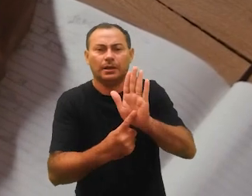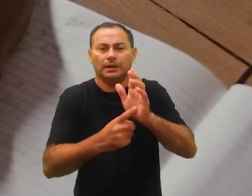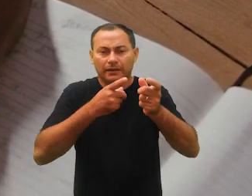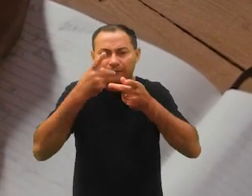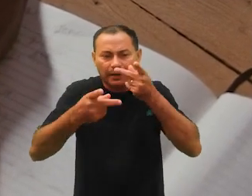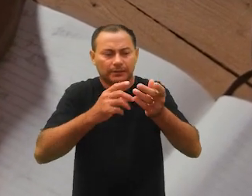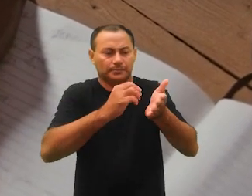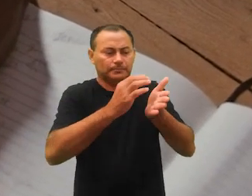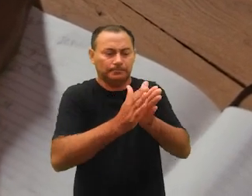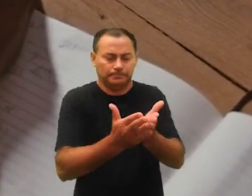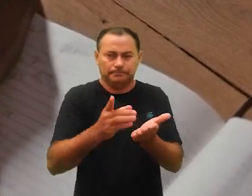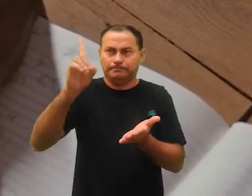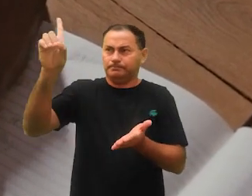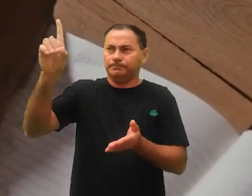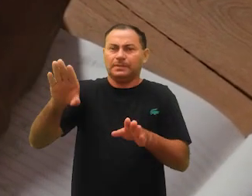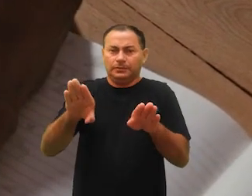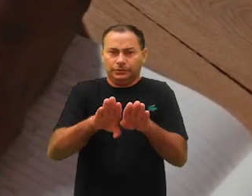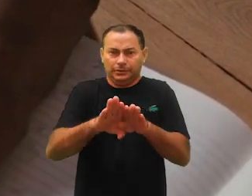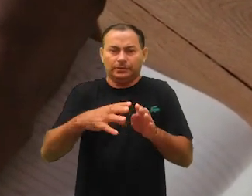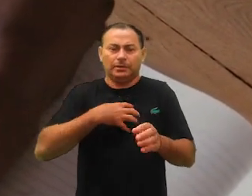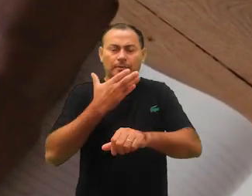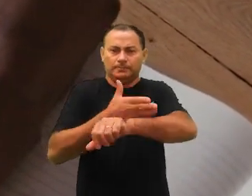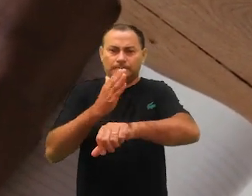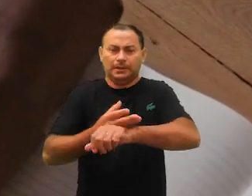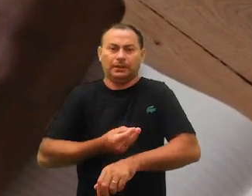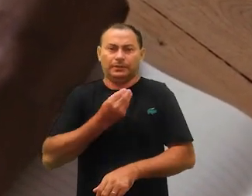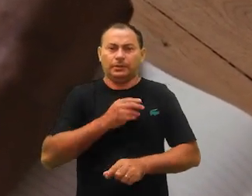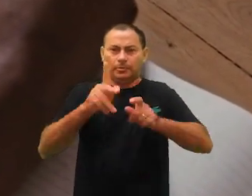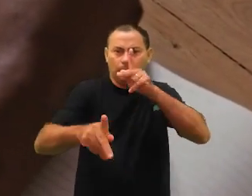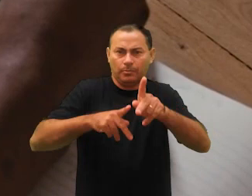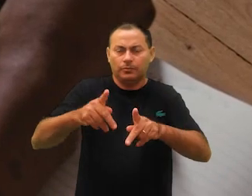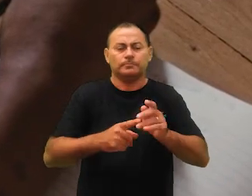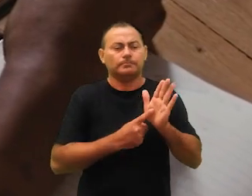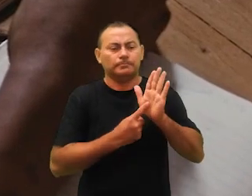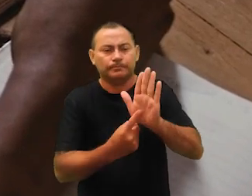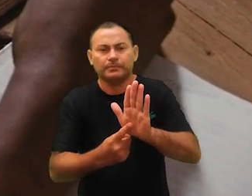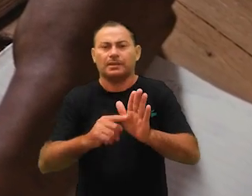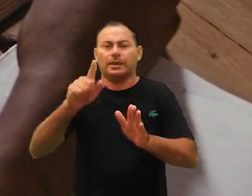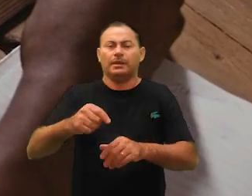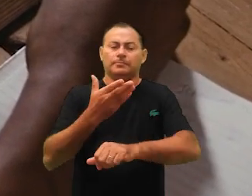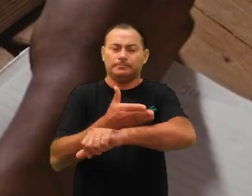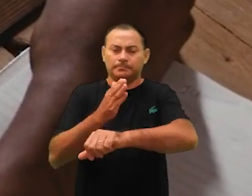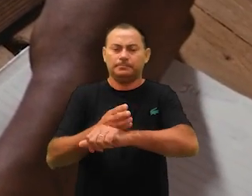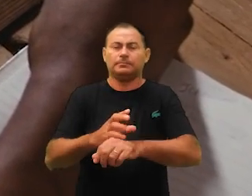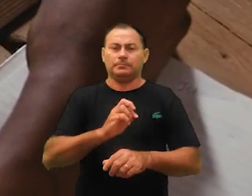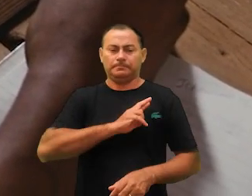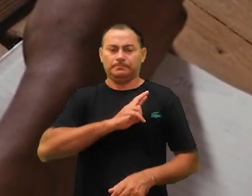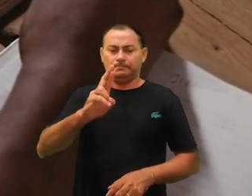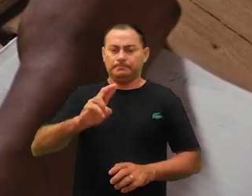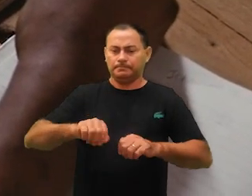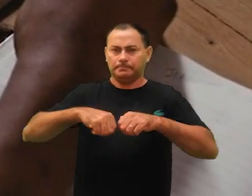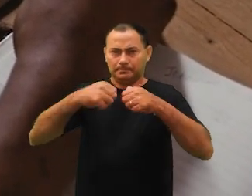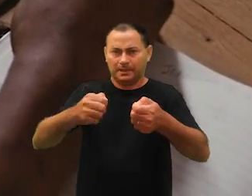que ele faz das Escrituras e a maneira como as aplica na vida do povo e a abordagem e a aplicação que a